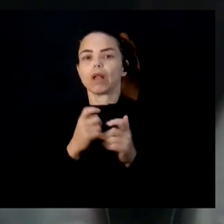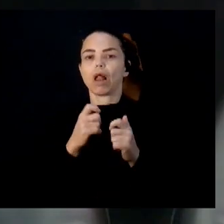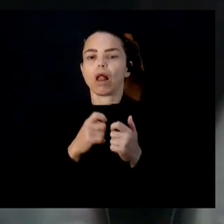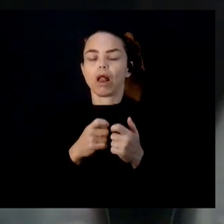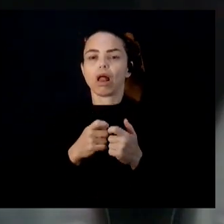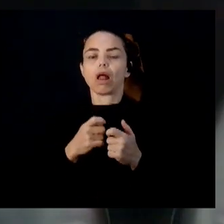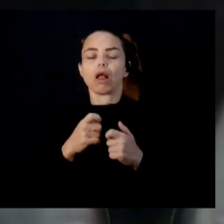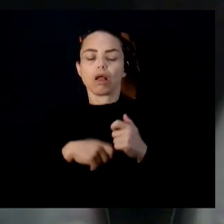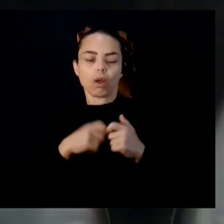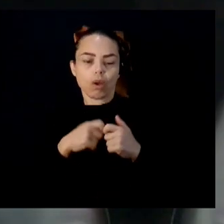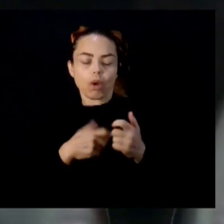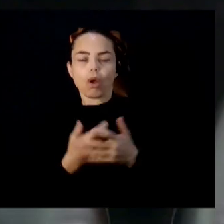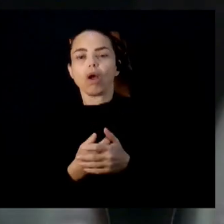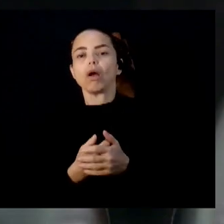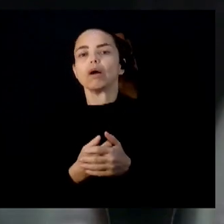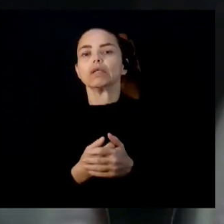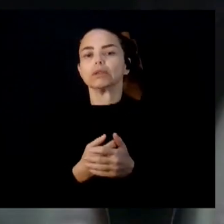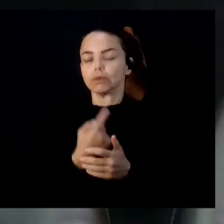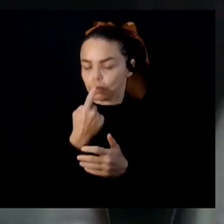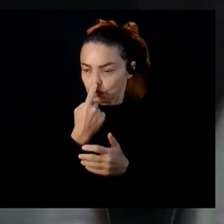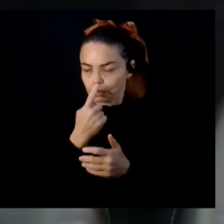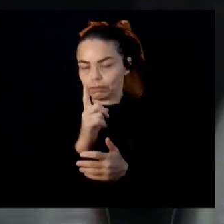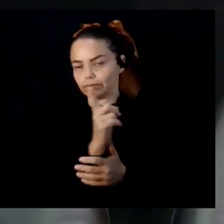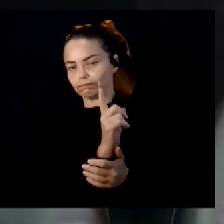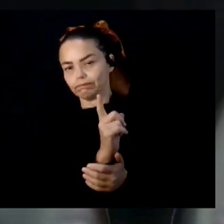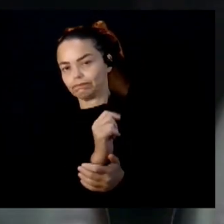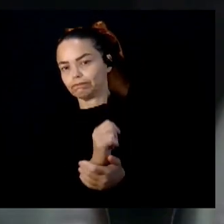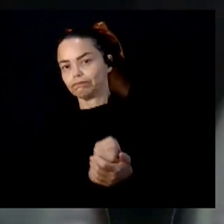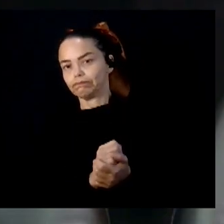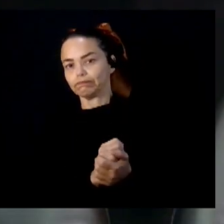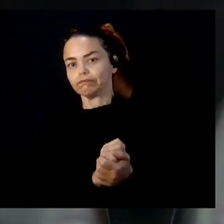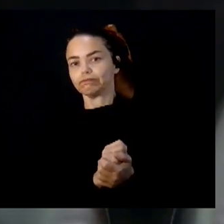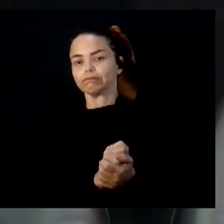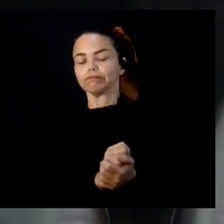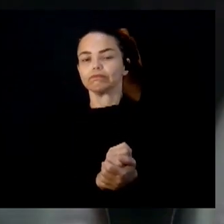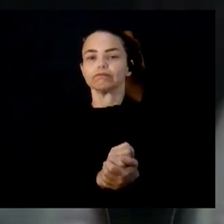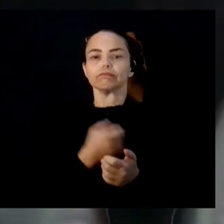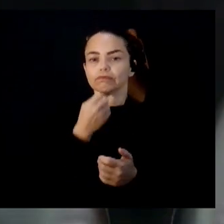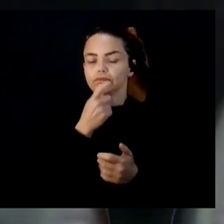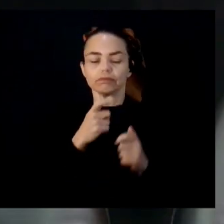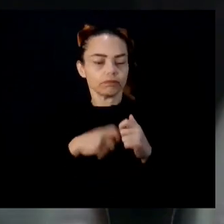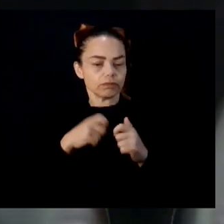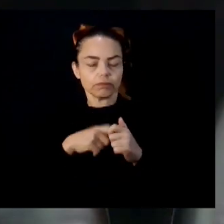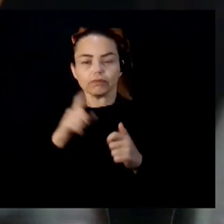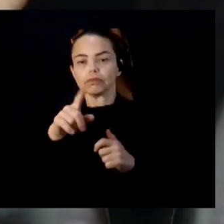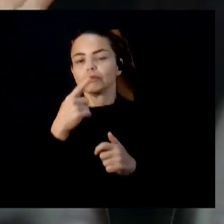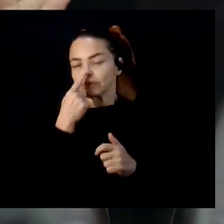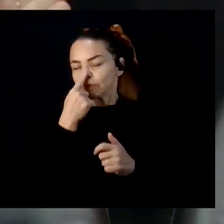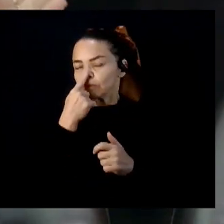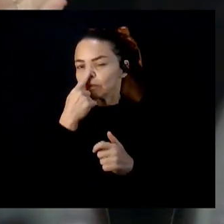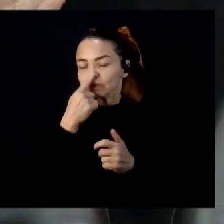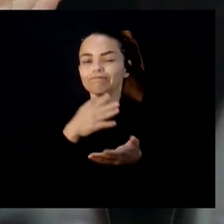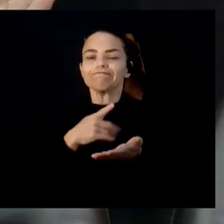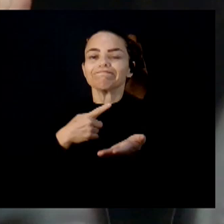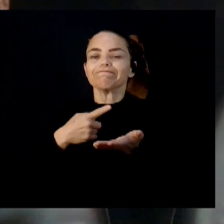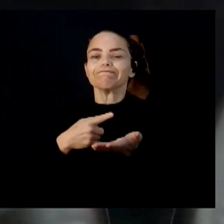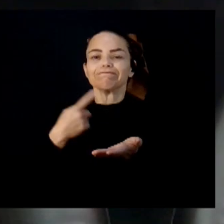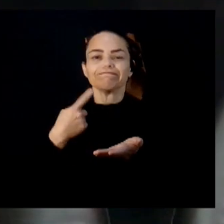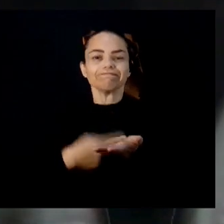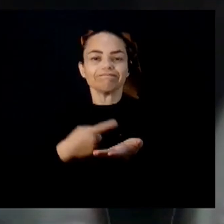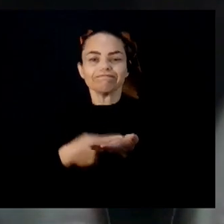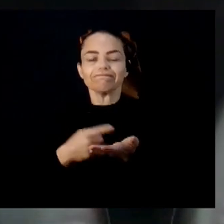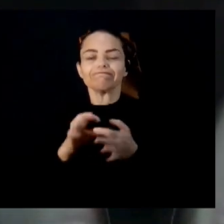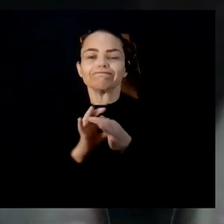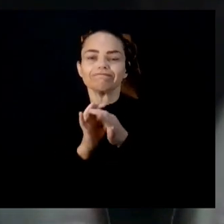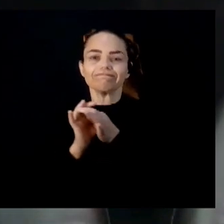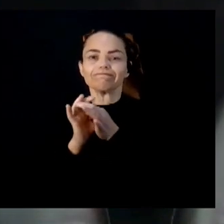casal. Mas intimidade não é você se dar bem sexualmente. A intimidade é realmente você criar essa conexão.